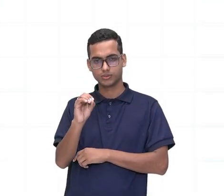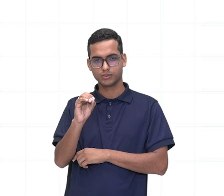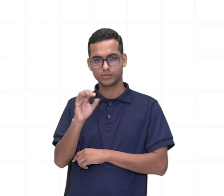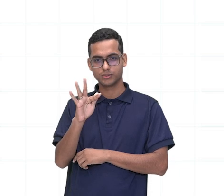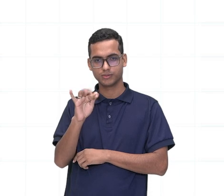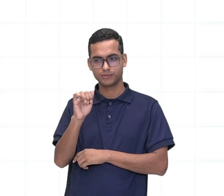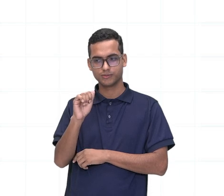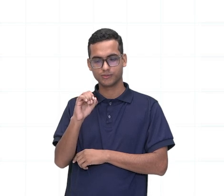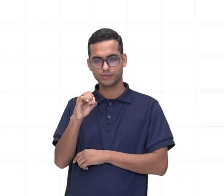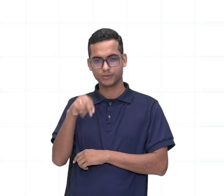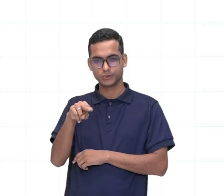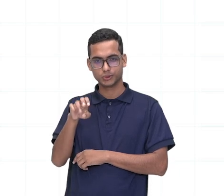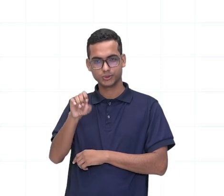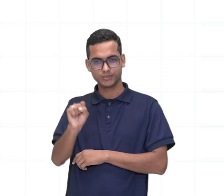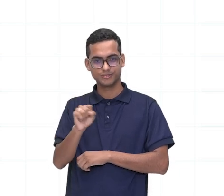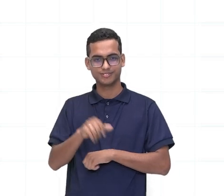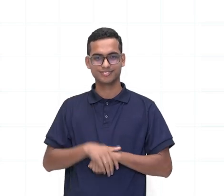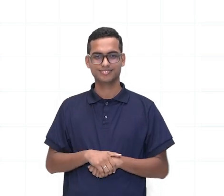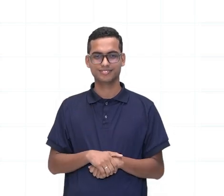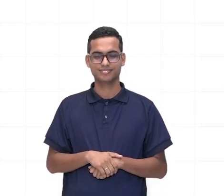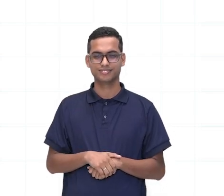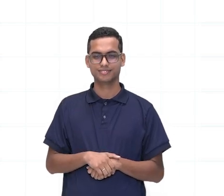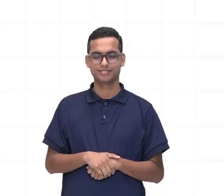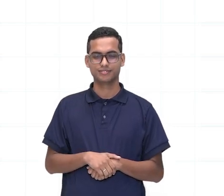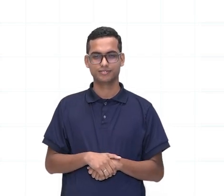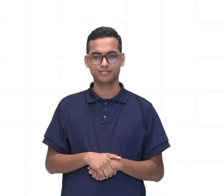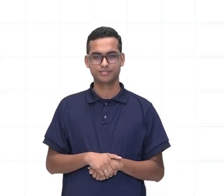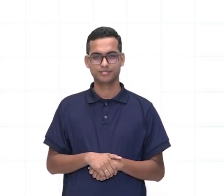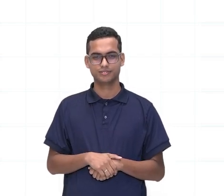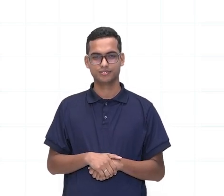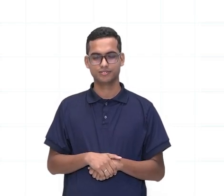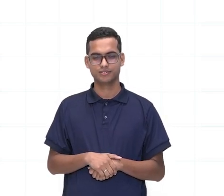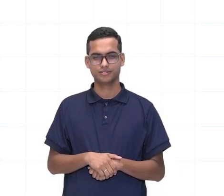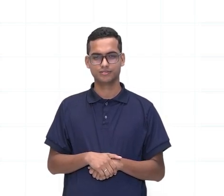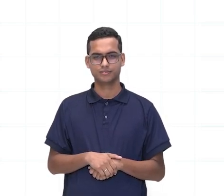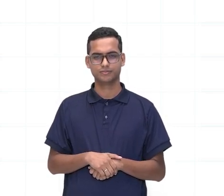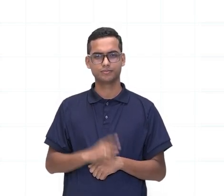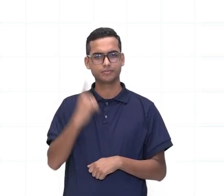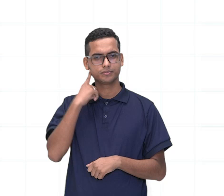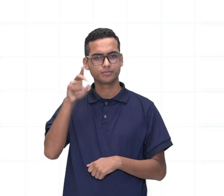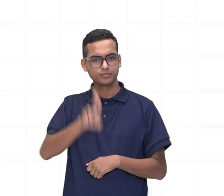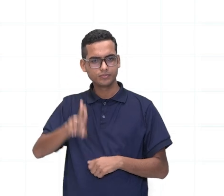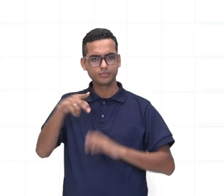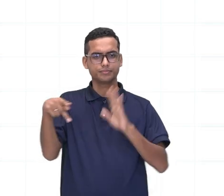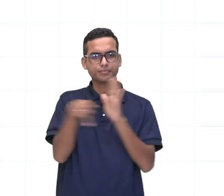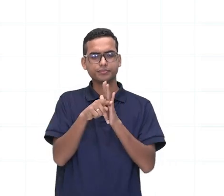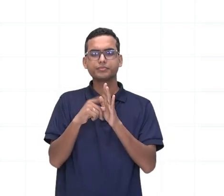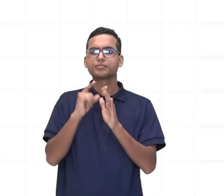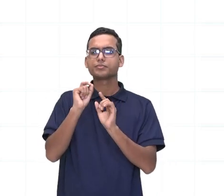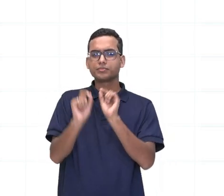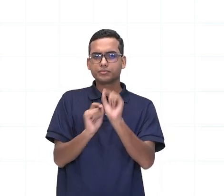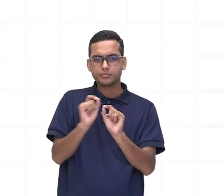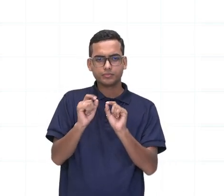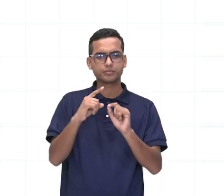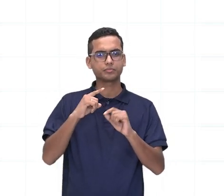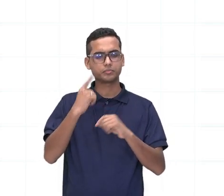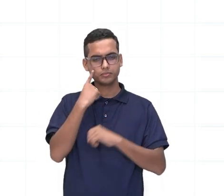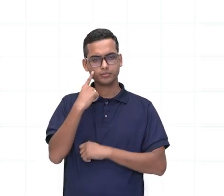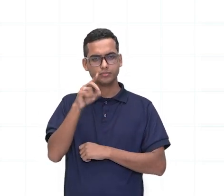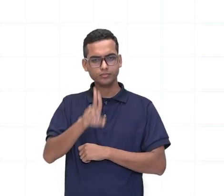são instrumentos elétricos, ou seja, o som é produzido por meio